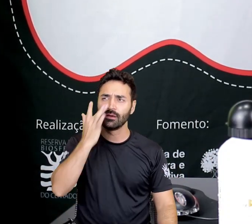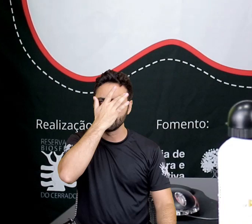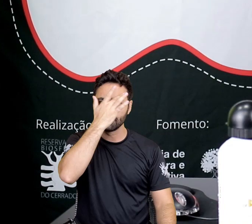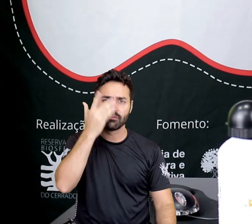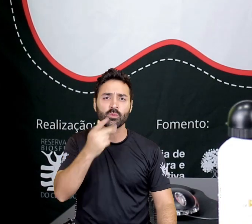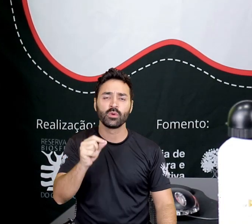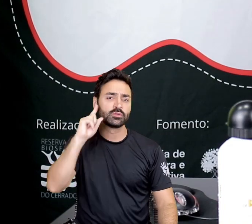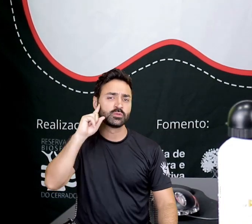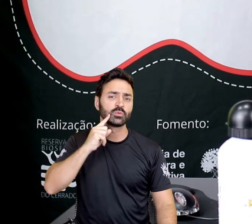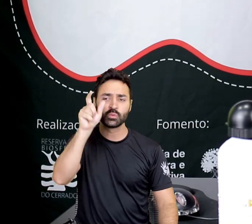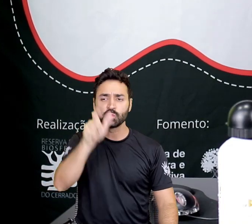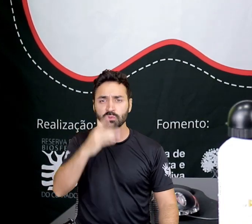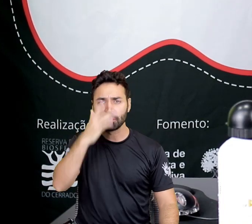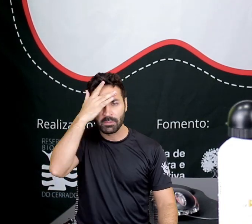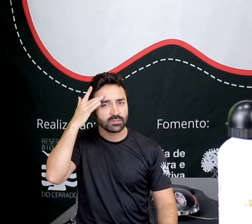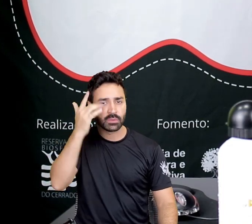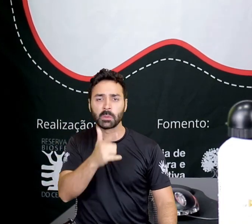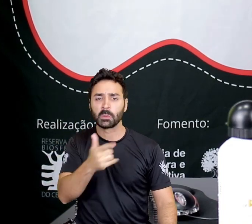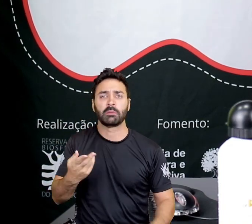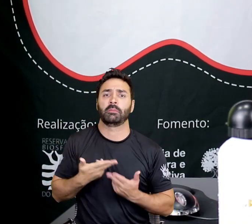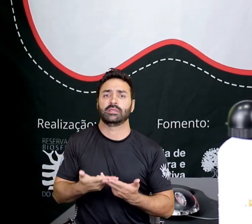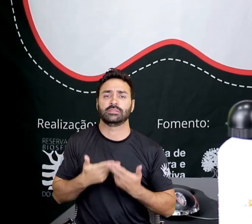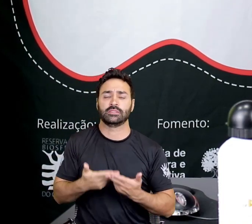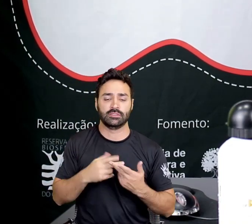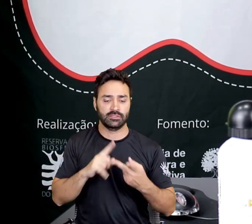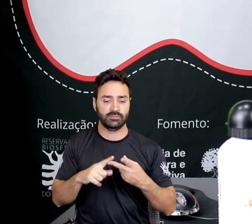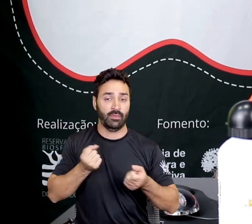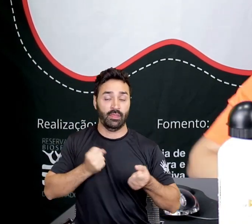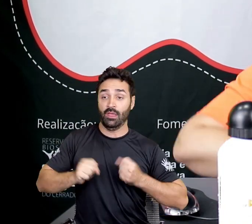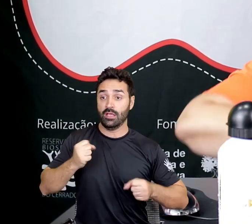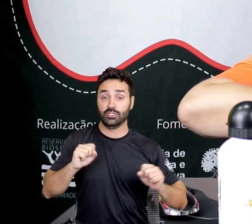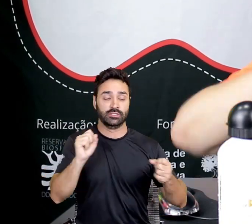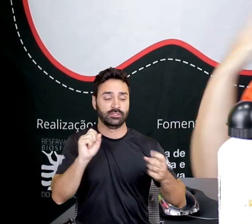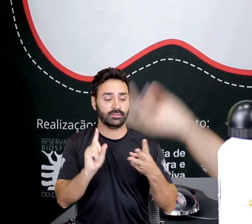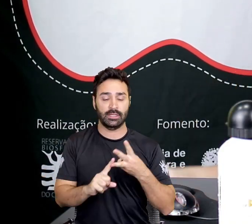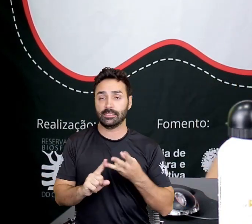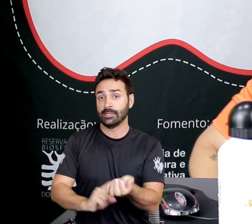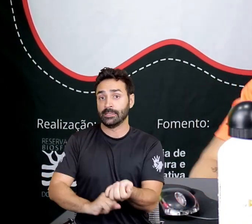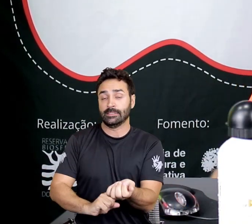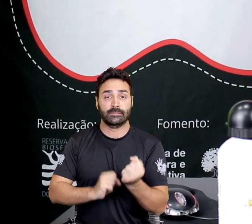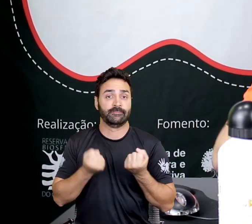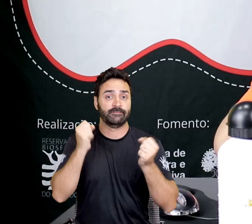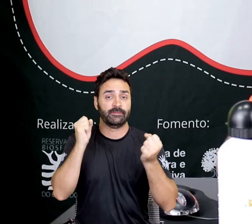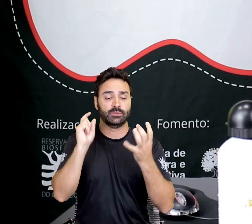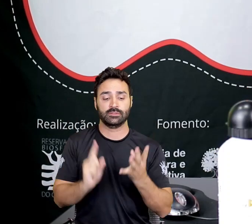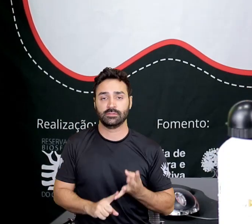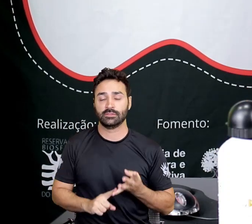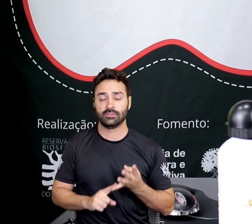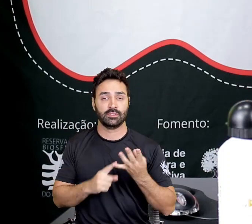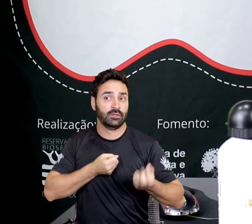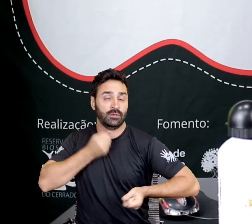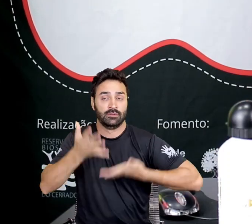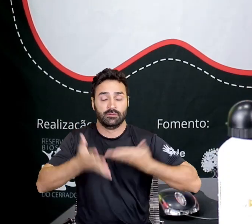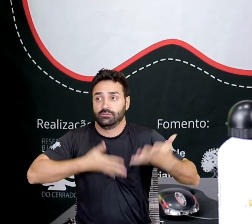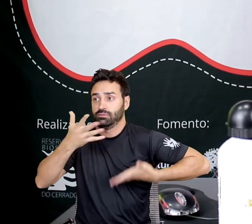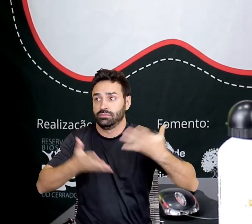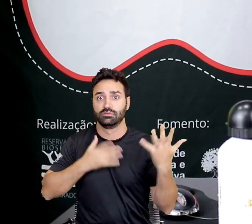que surdos são pessoas muito impacientes, muito agitadas, muito nervosas, muito